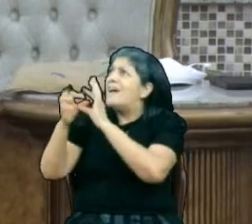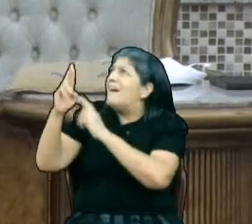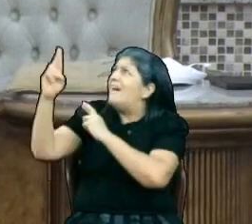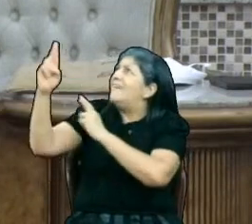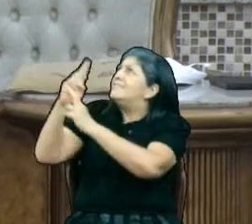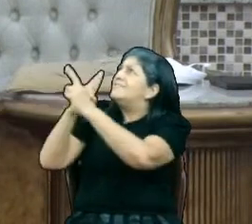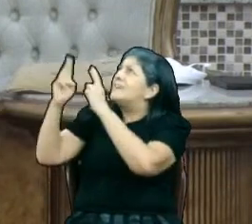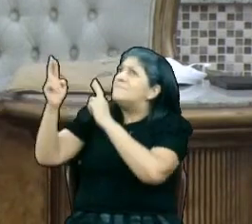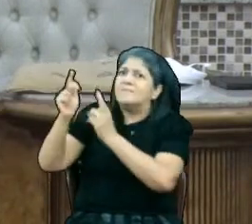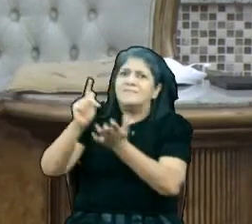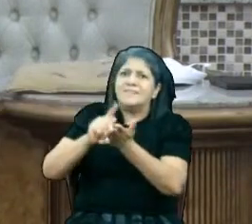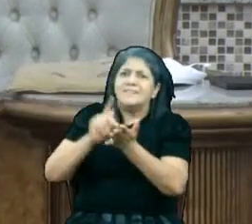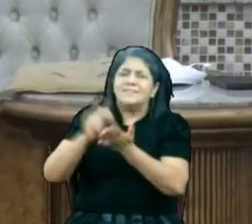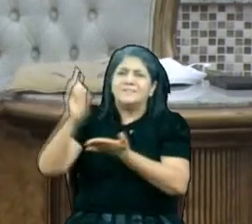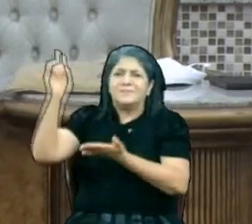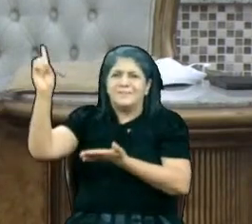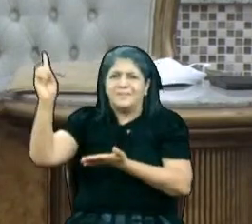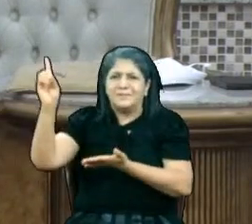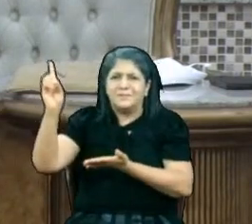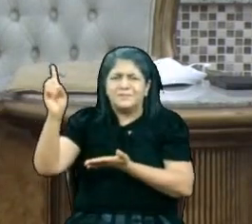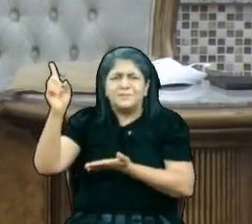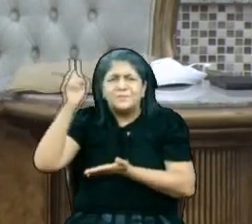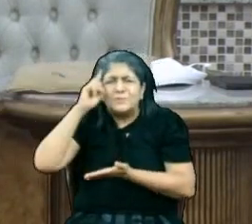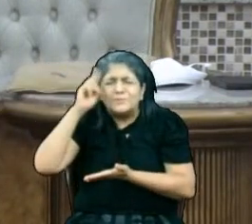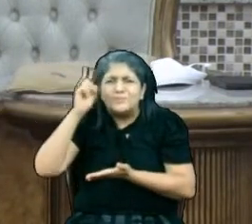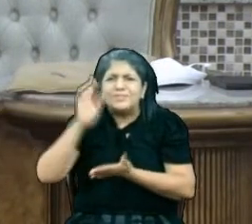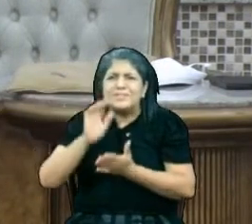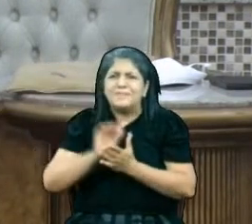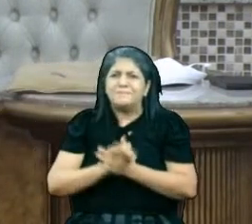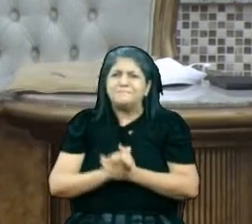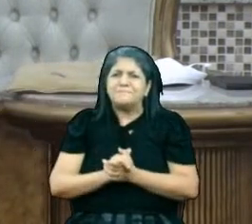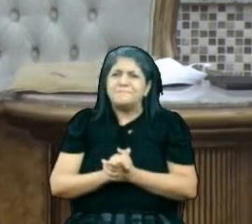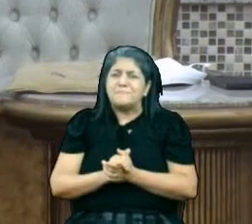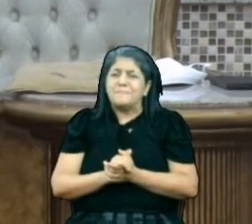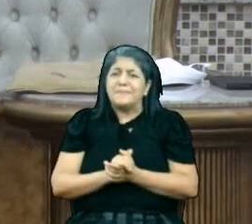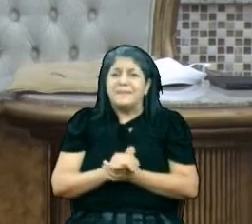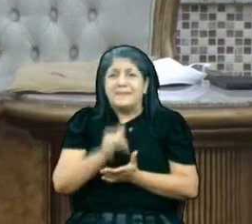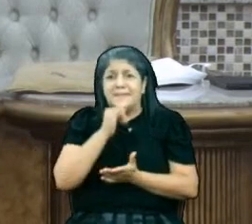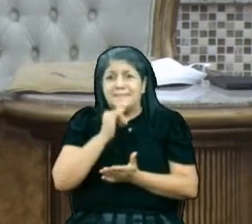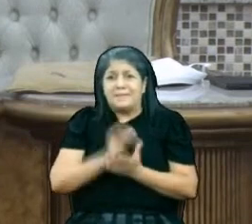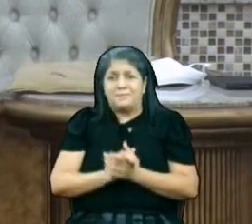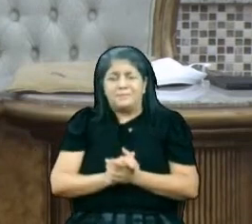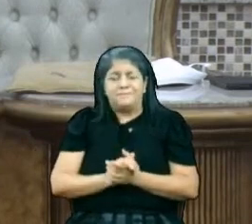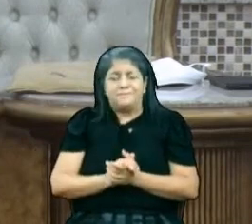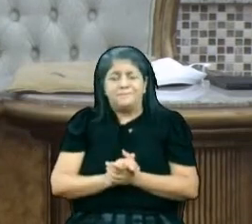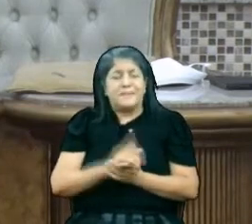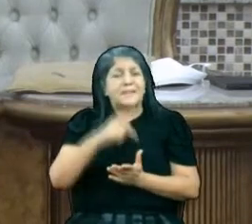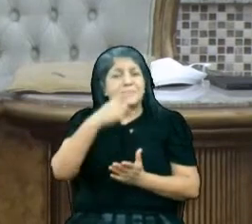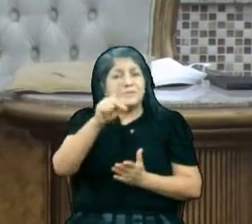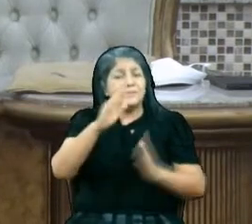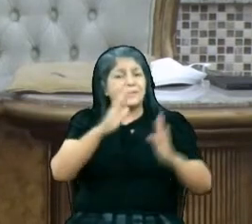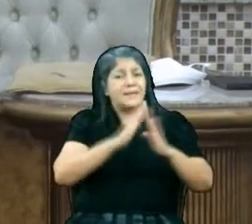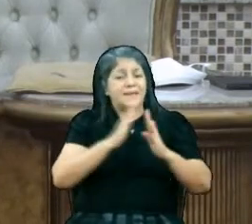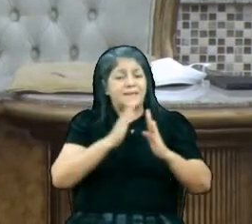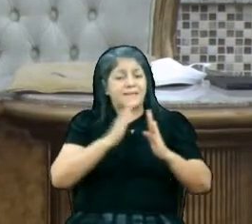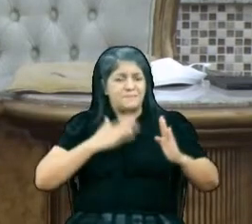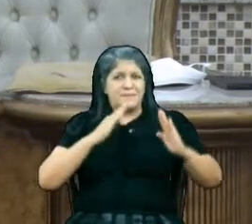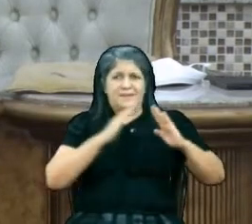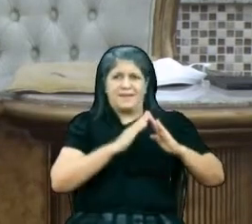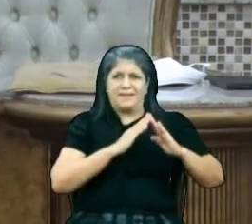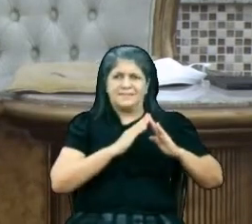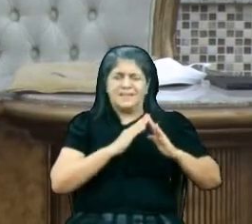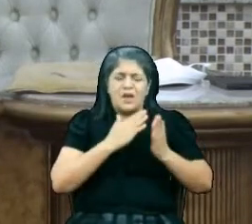mais é no cotidiano da vida que às vezes nós perdemos valores aqui dessa terra também